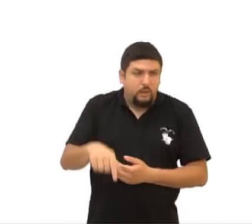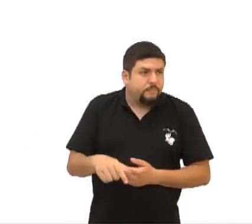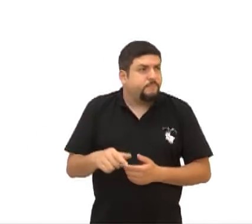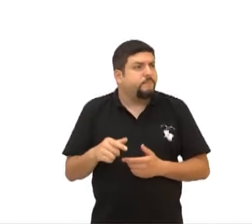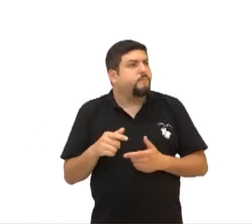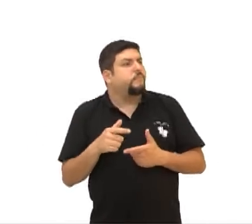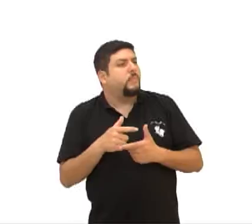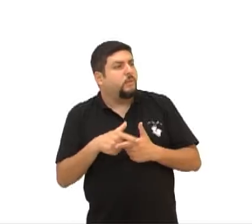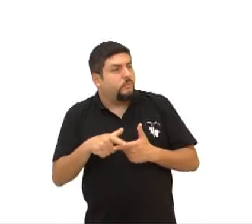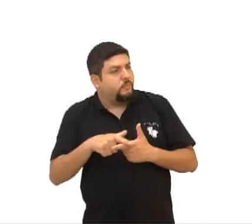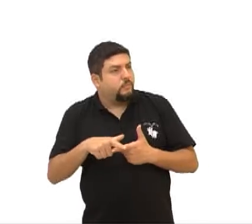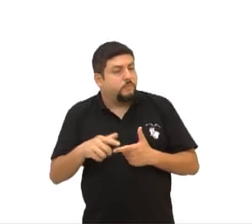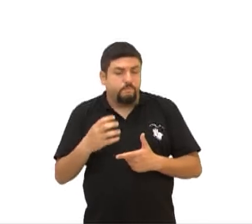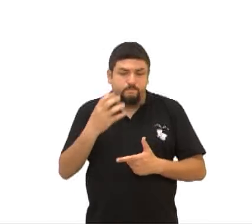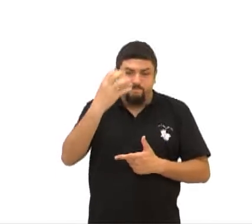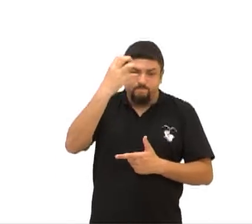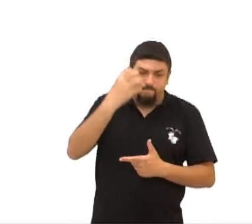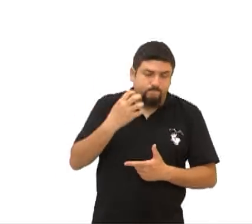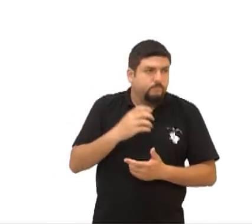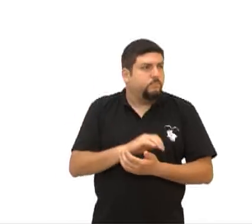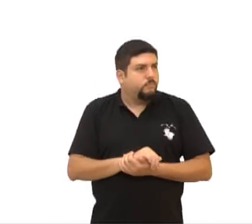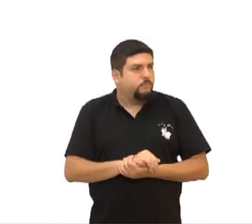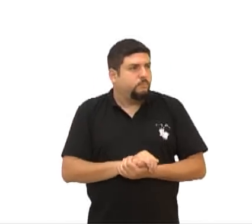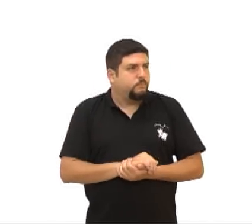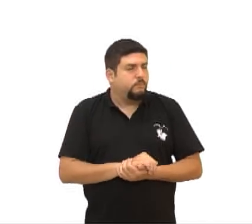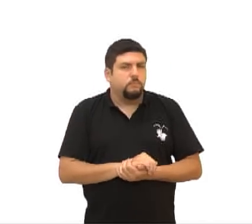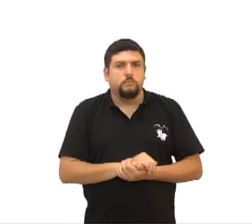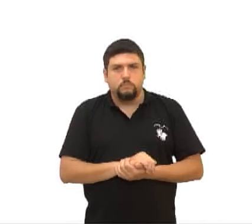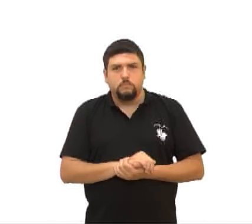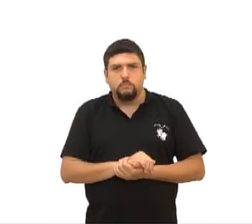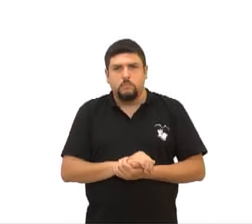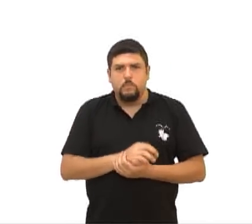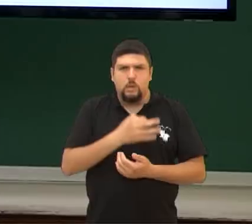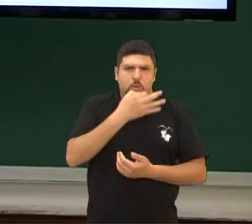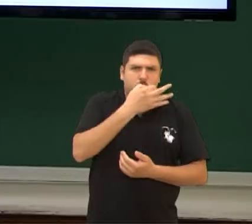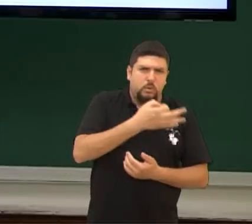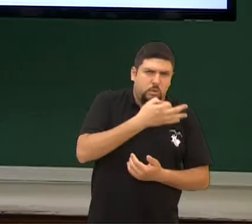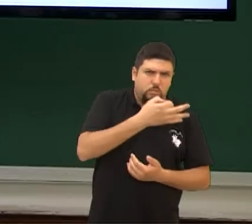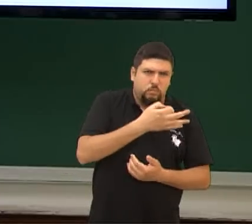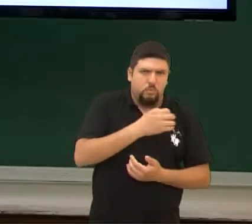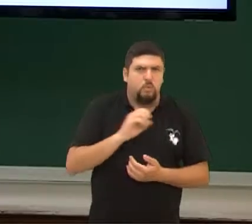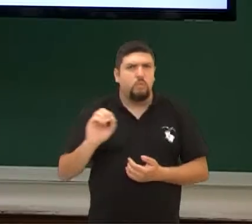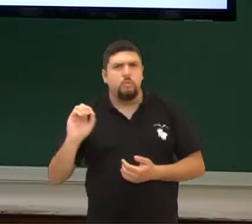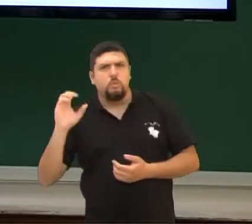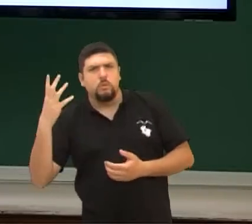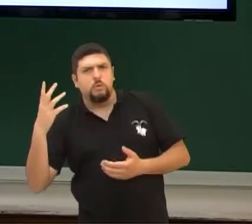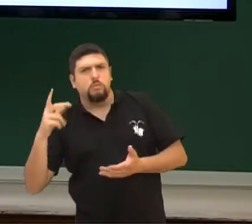que estamos passando. Isso é a opinião dele ou isso é um fato?